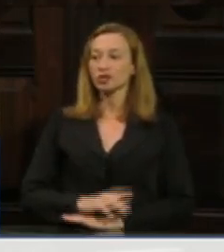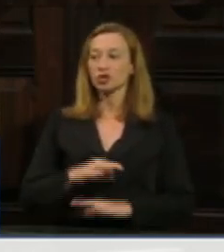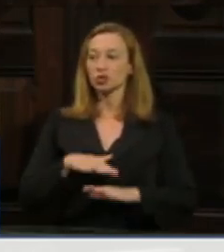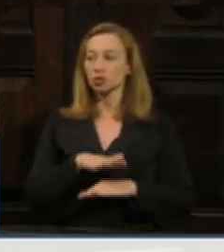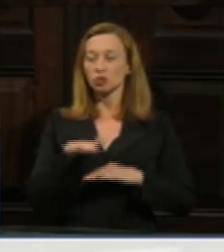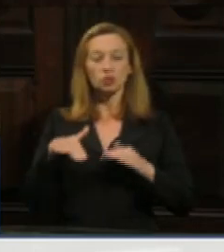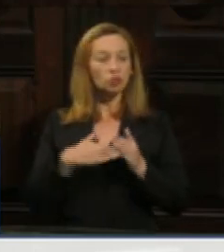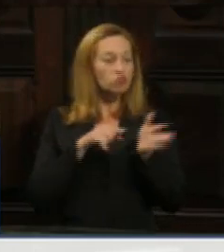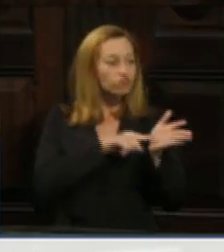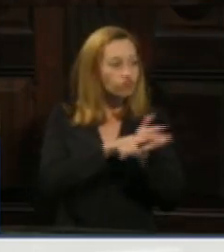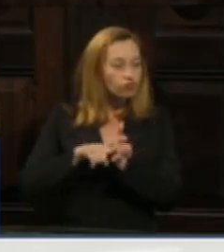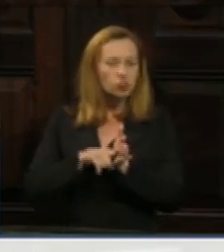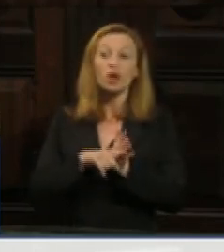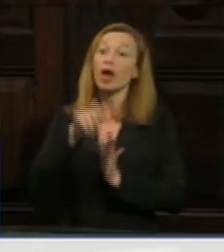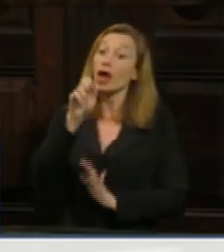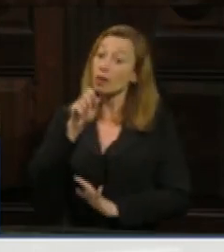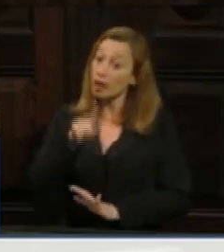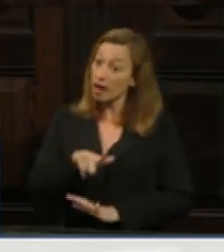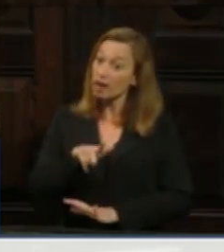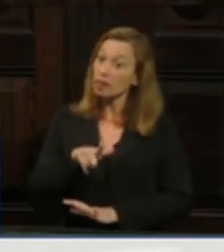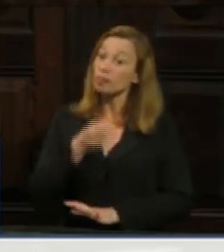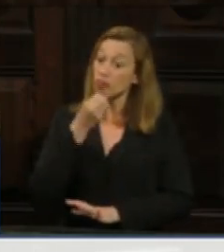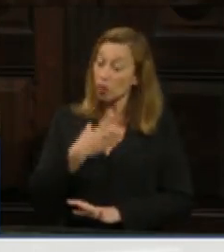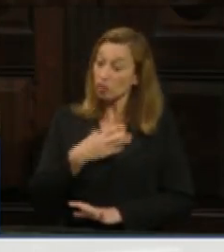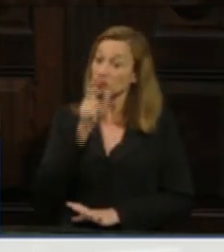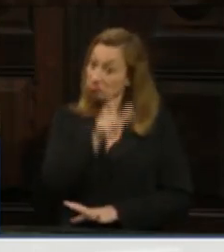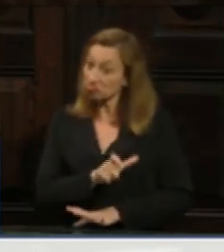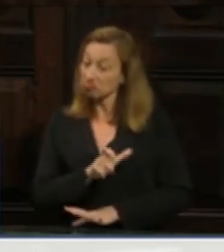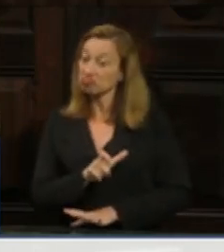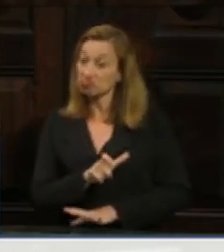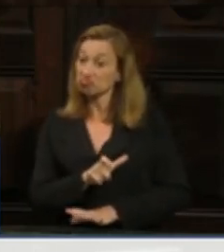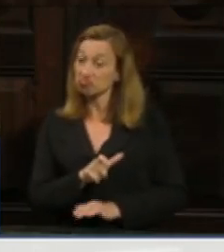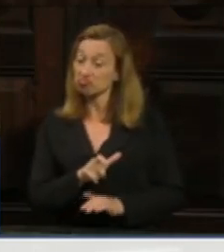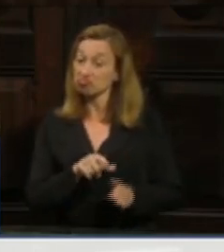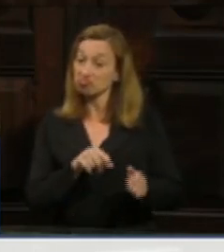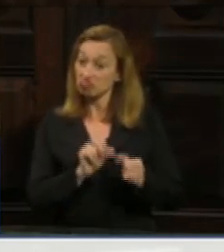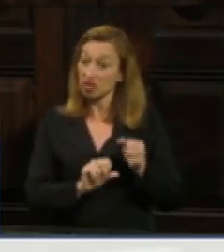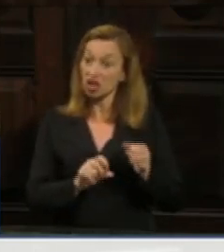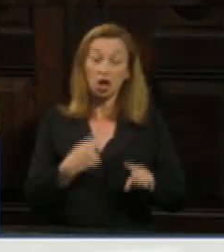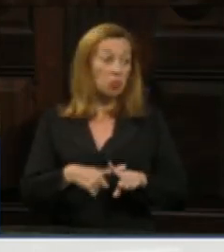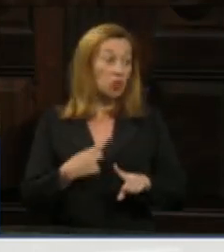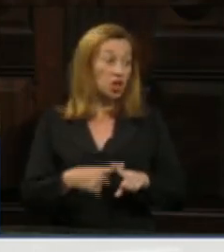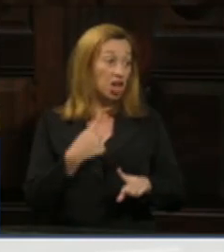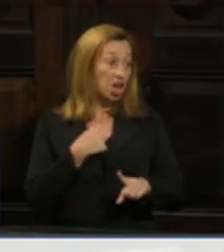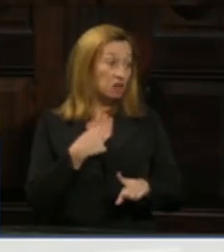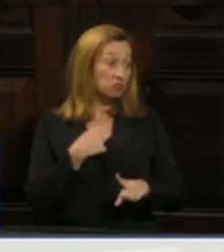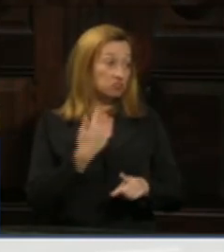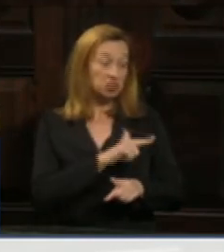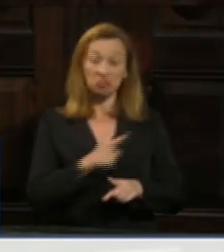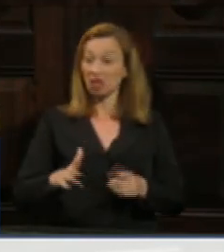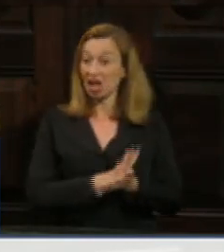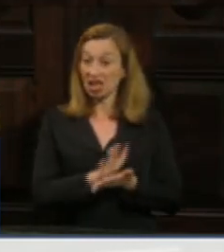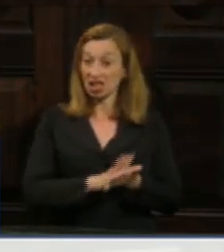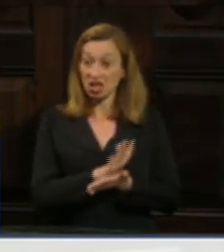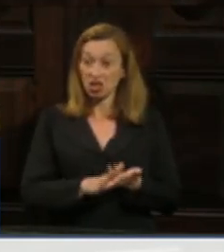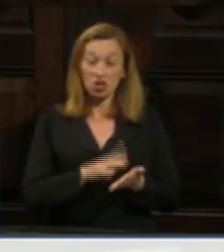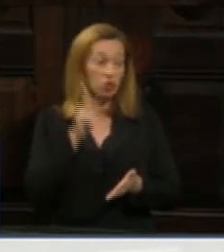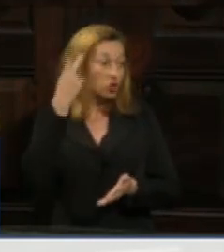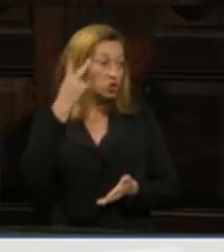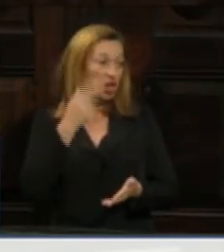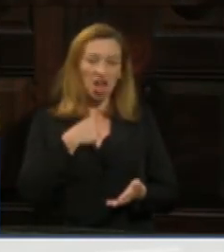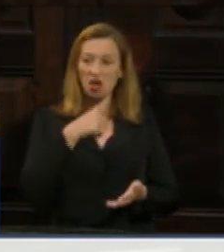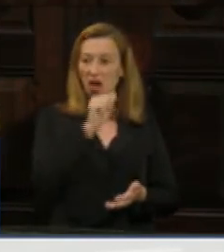animados achando que finalmente pegamos o cara. Se deram mal, né? Se deram mal porque quando a gente aponta o